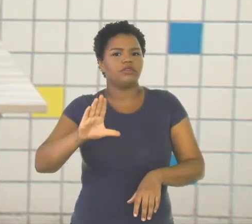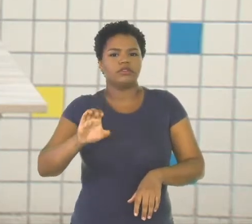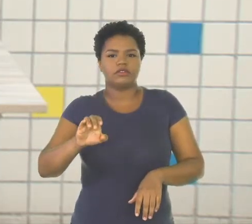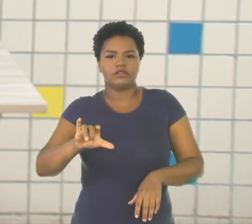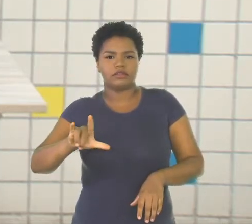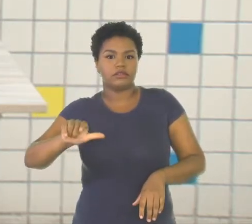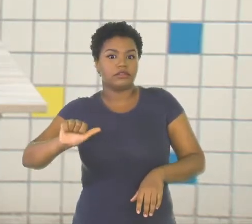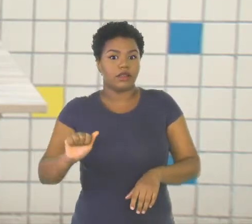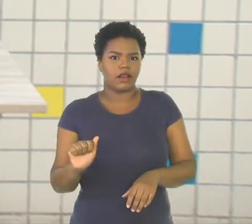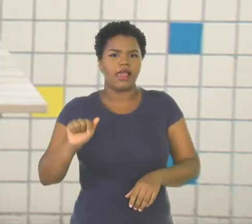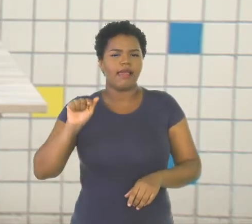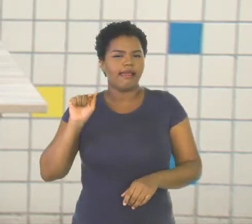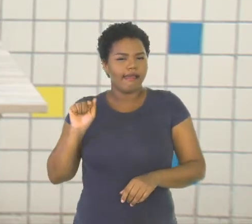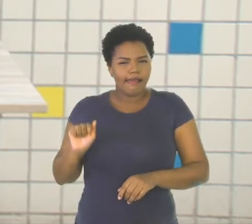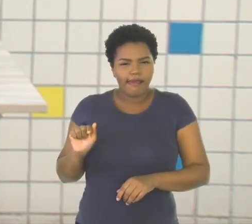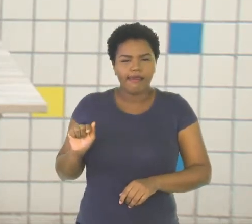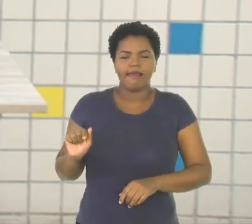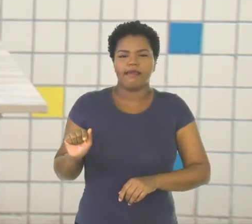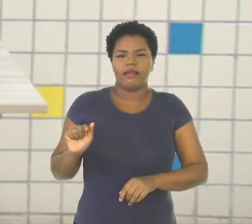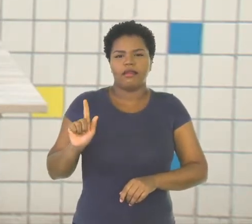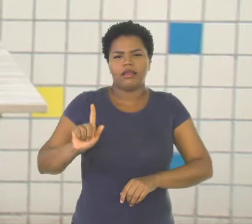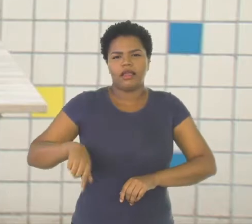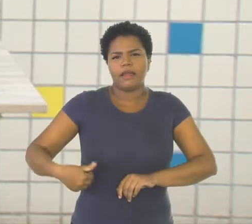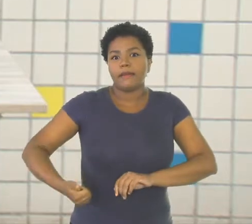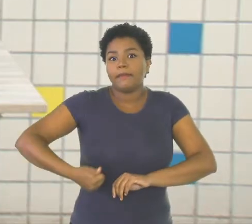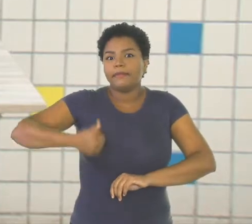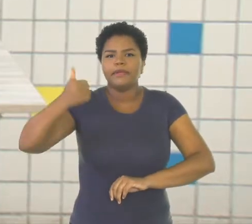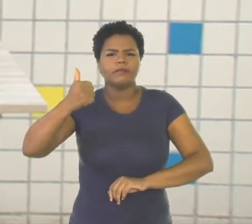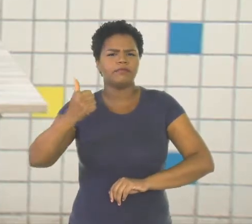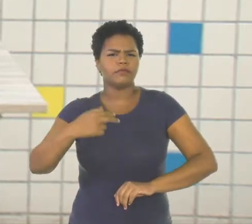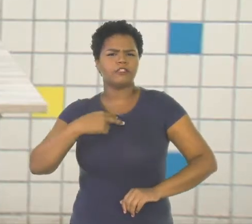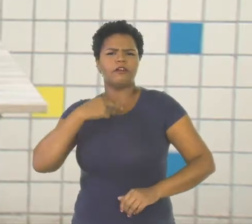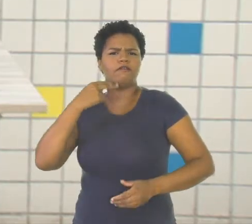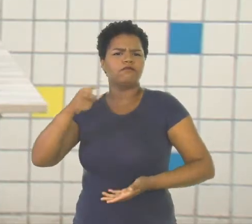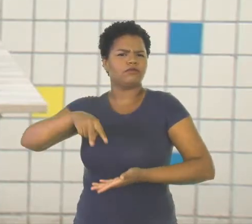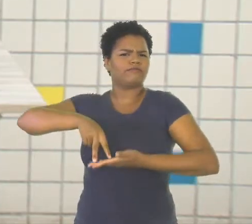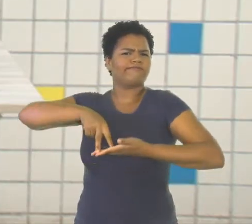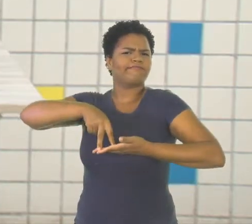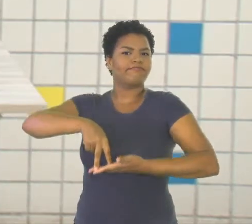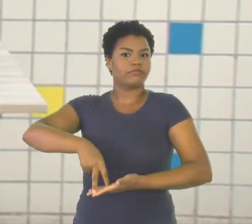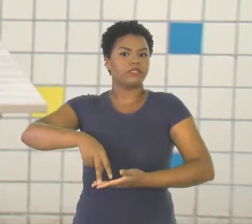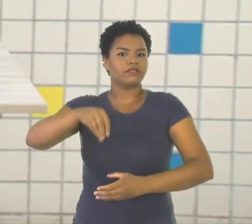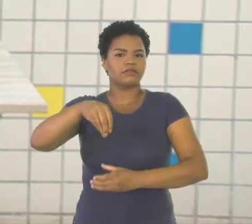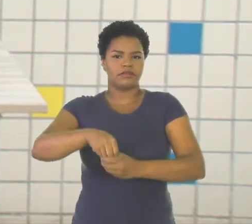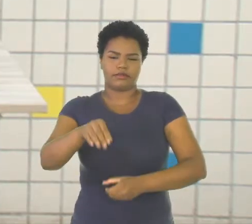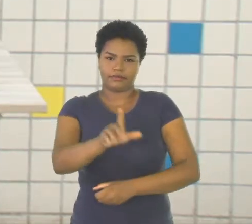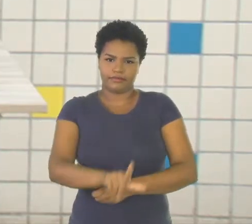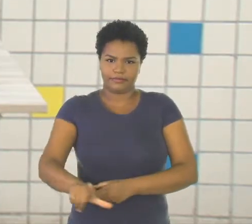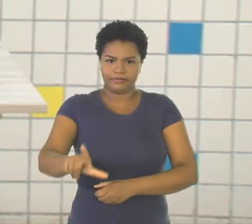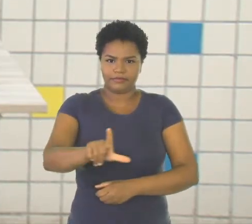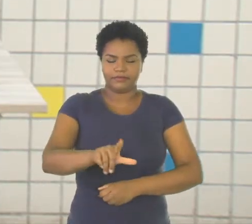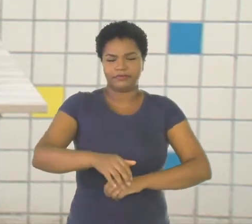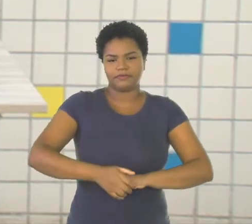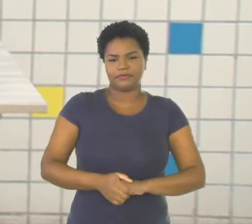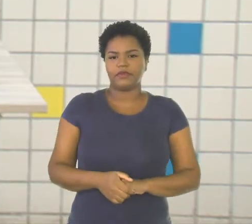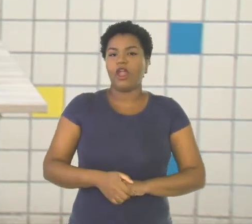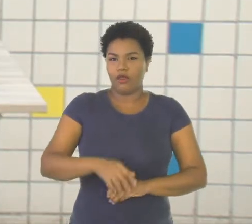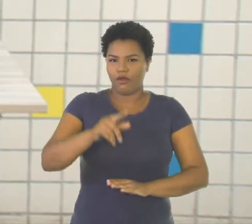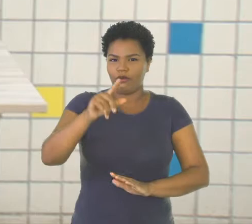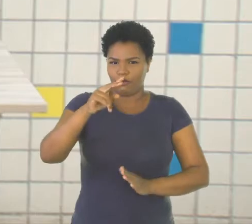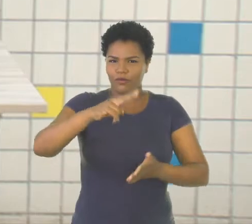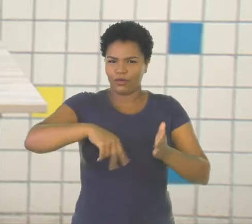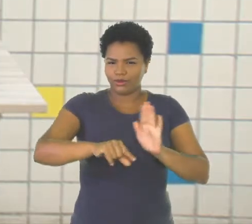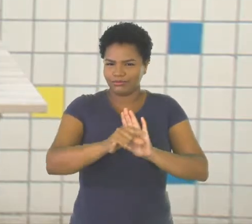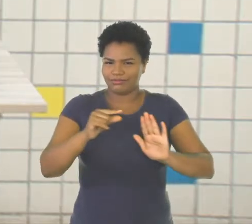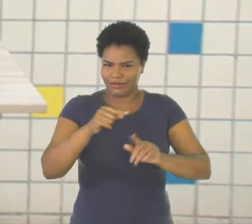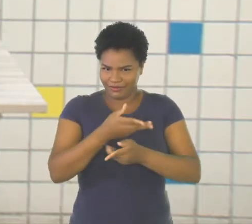Cecília Meirelles foi a primeira voz de peso na literatura. Vou ler um trecho dele para